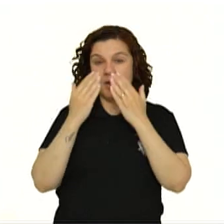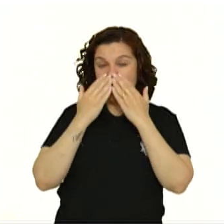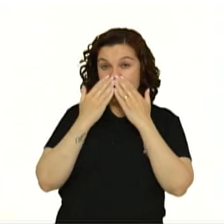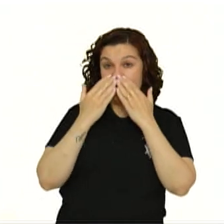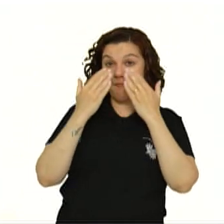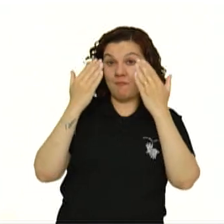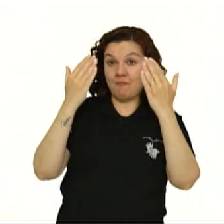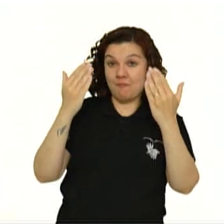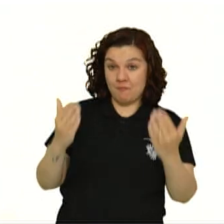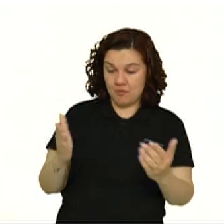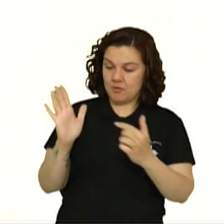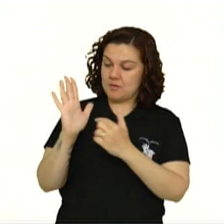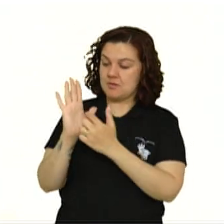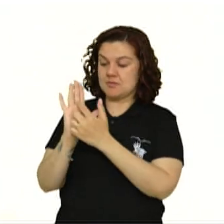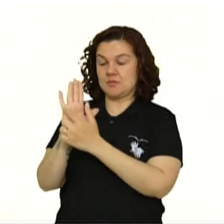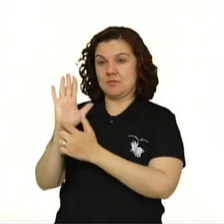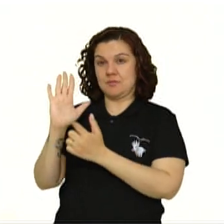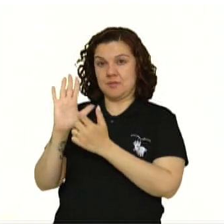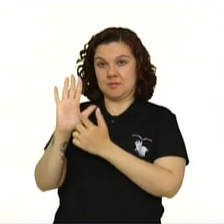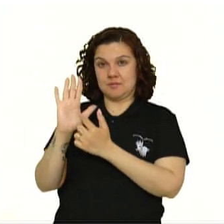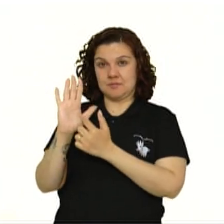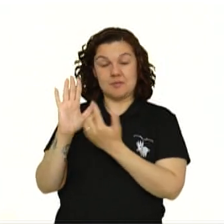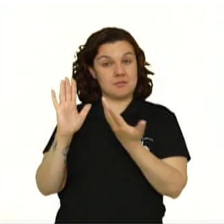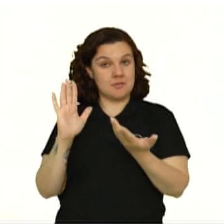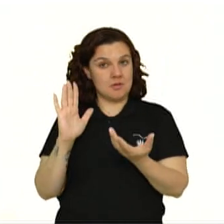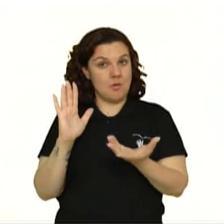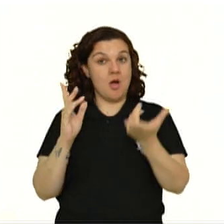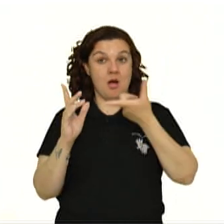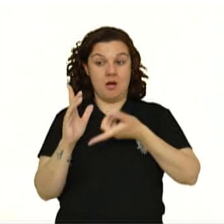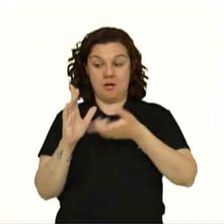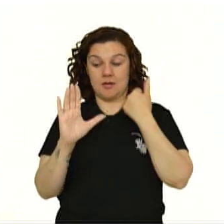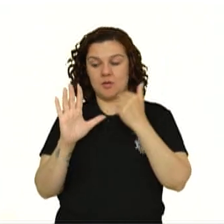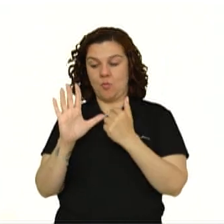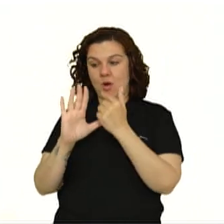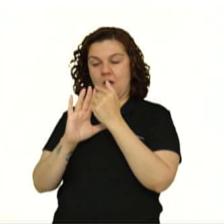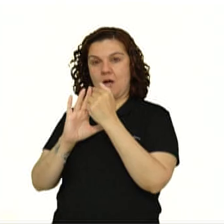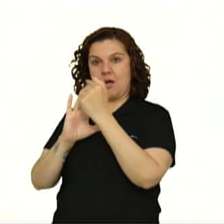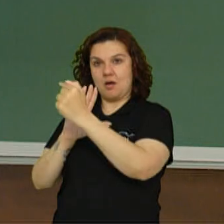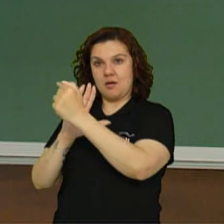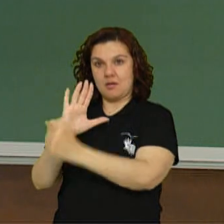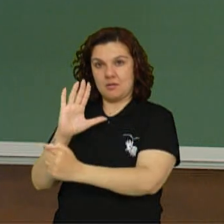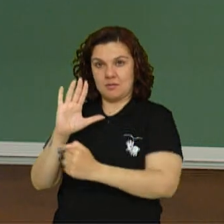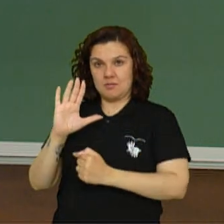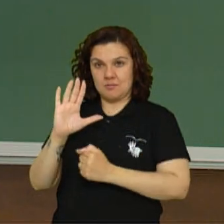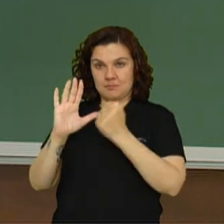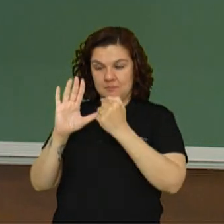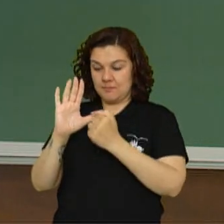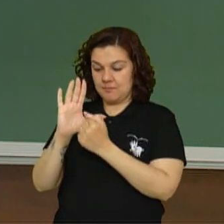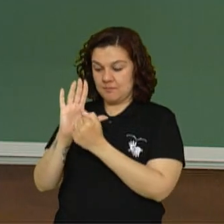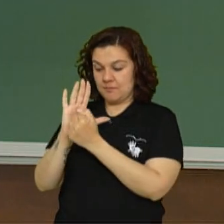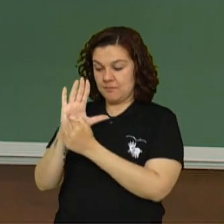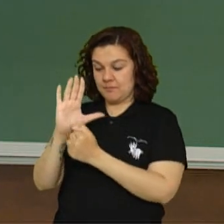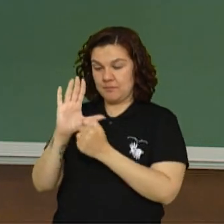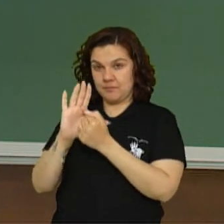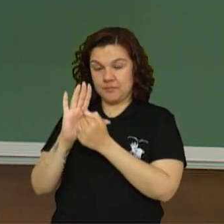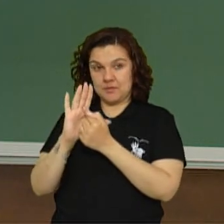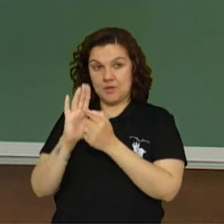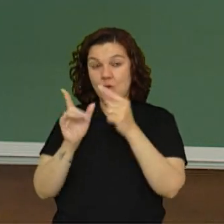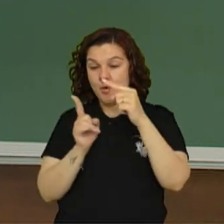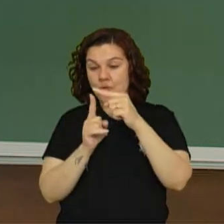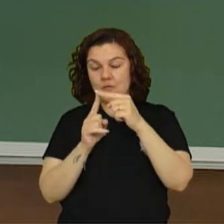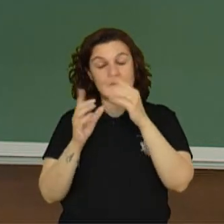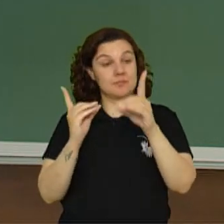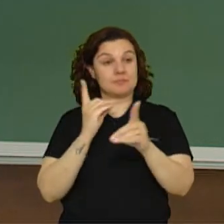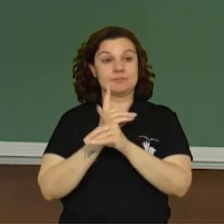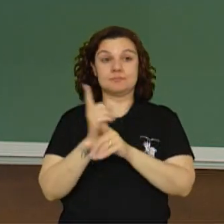exterior de uma circunferência. Eles estão fora da circunferência. O vértice não encosta mais nessa circunferência. Olha